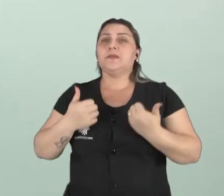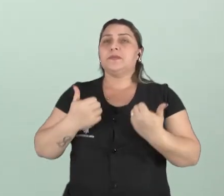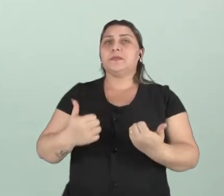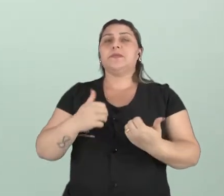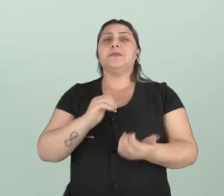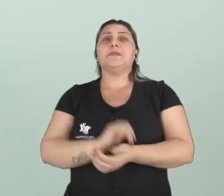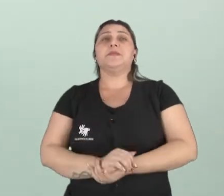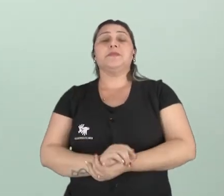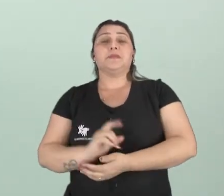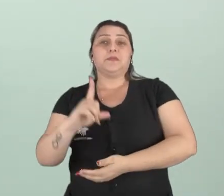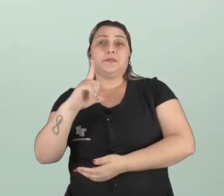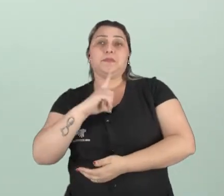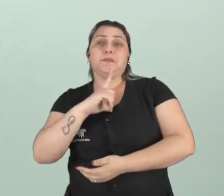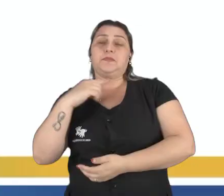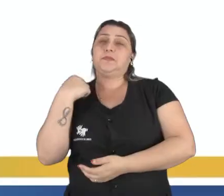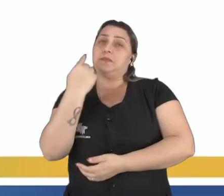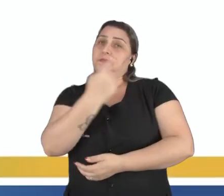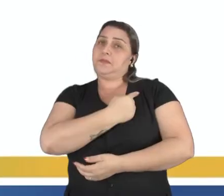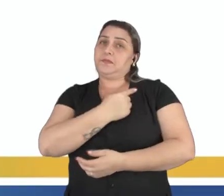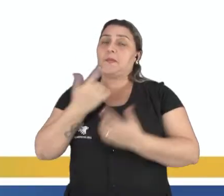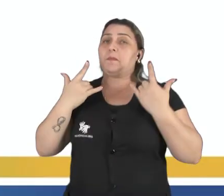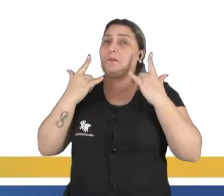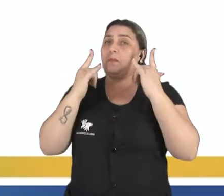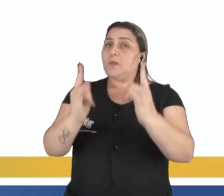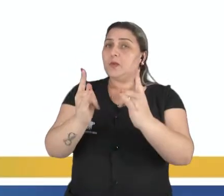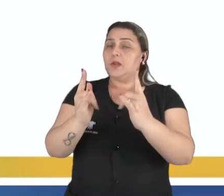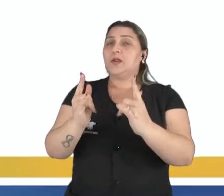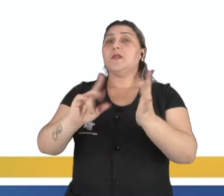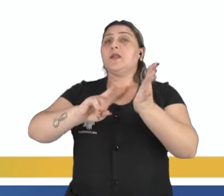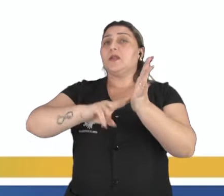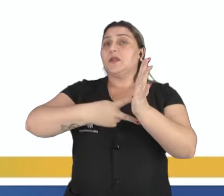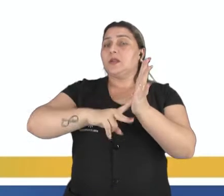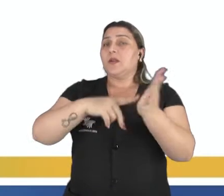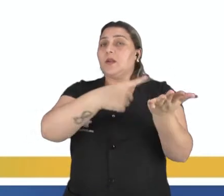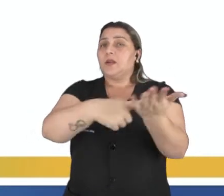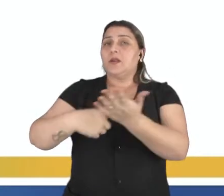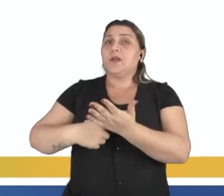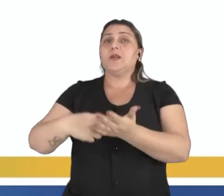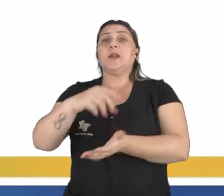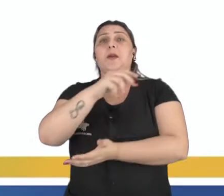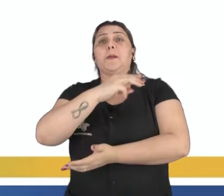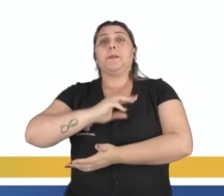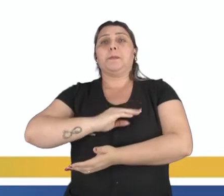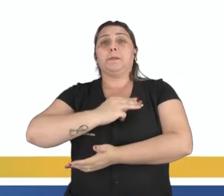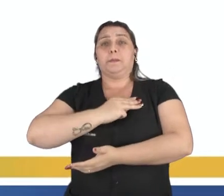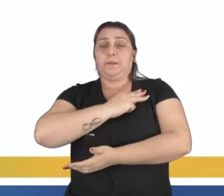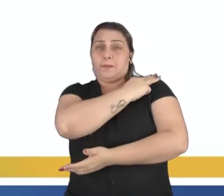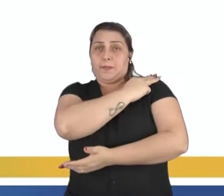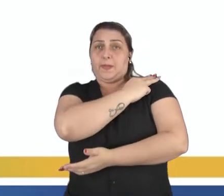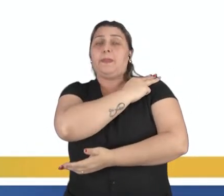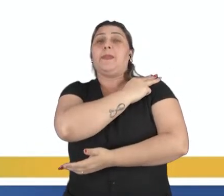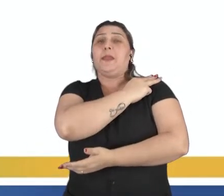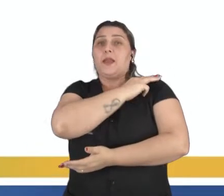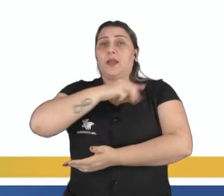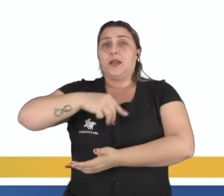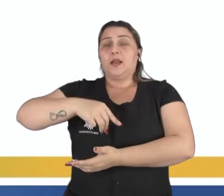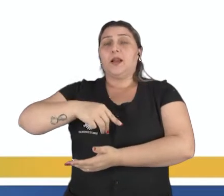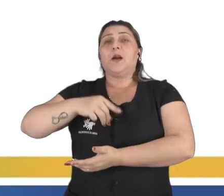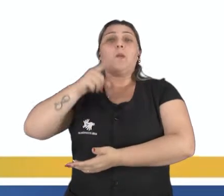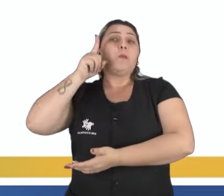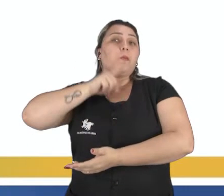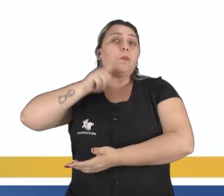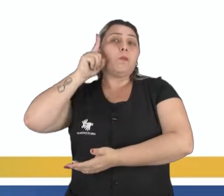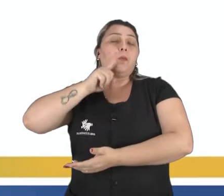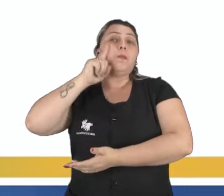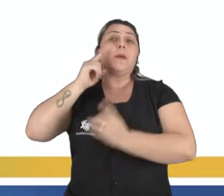pessoal? A gente vai ter o Bolivia Syndication, né, que é um acordo militar entre norte-americanos e bolivianos